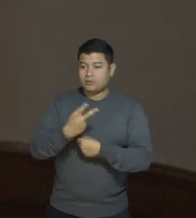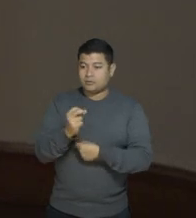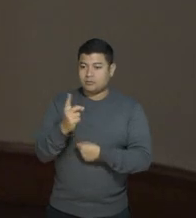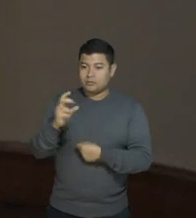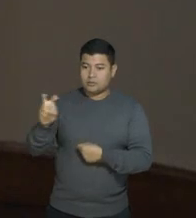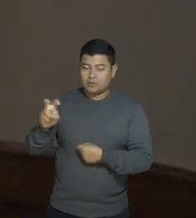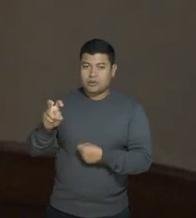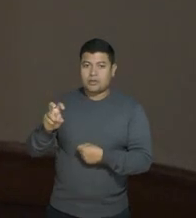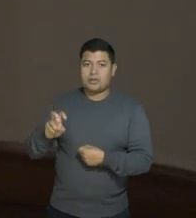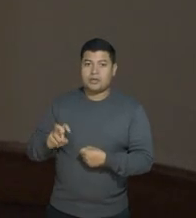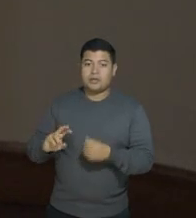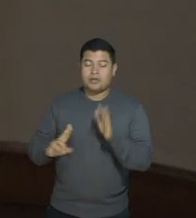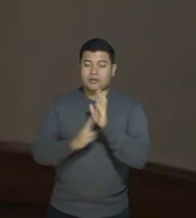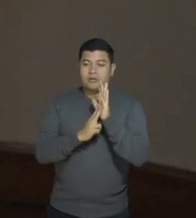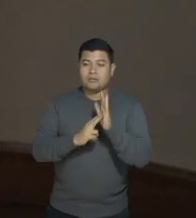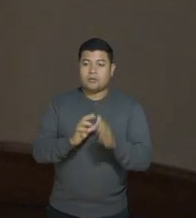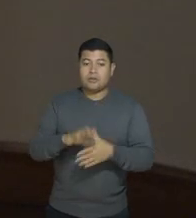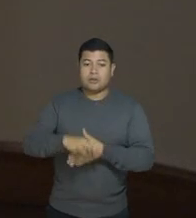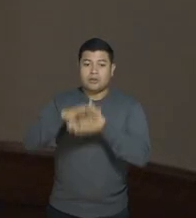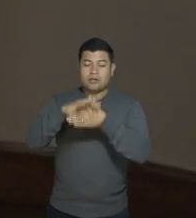da Grande Florianópolis.